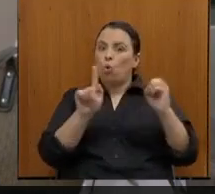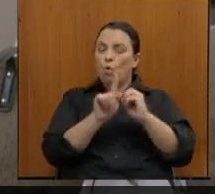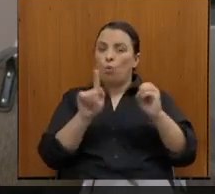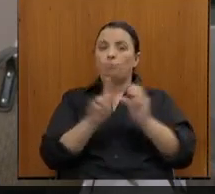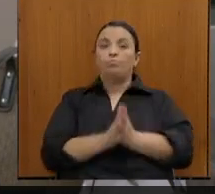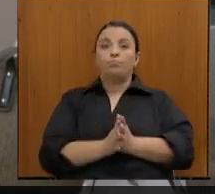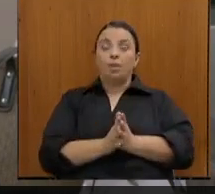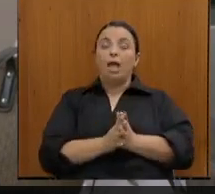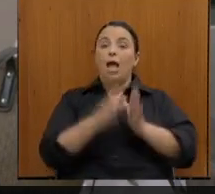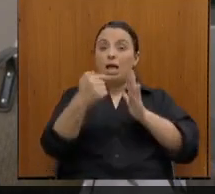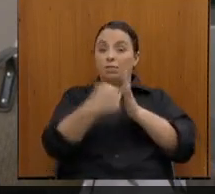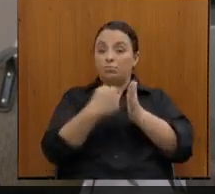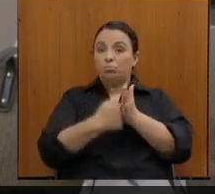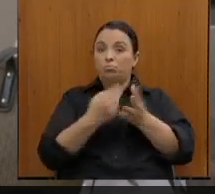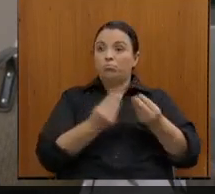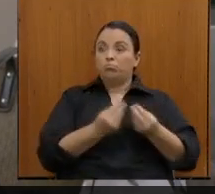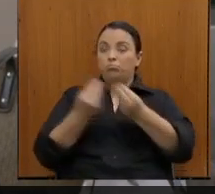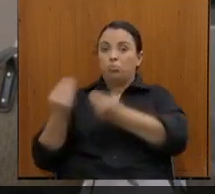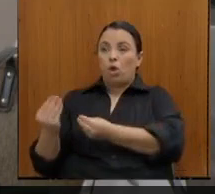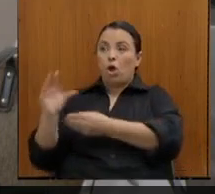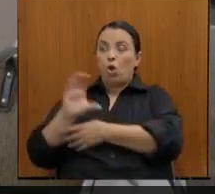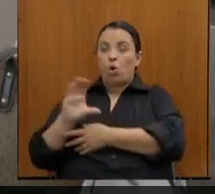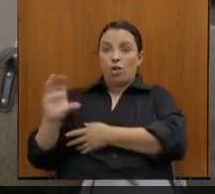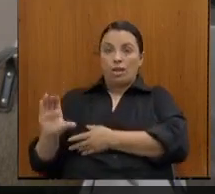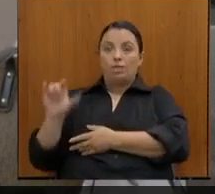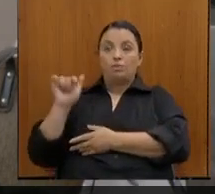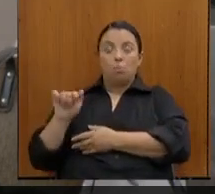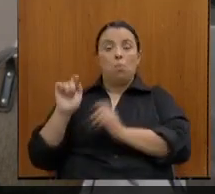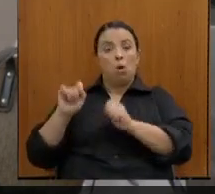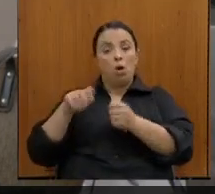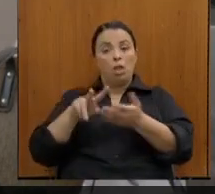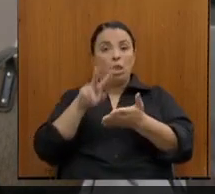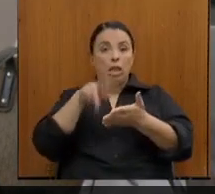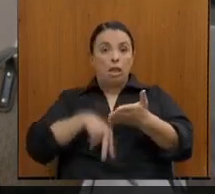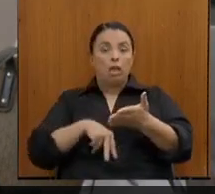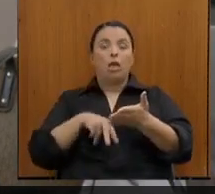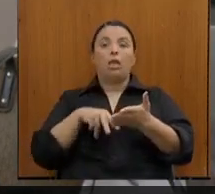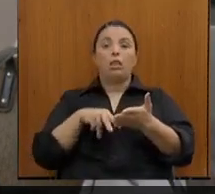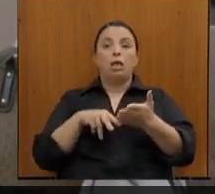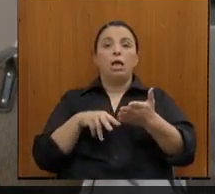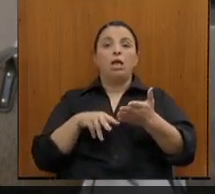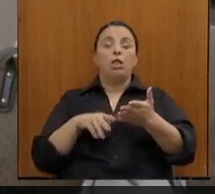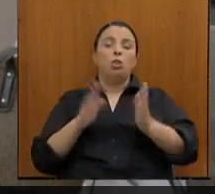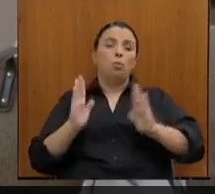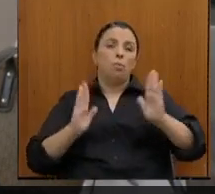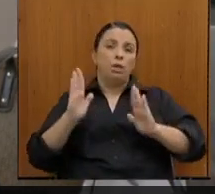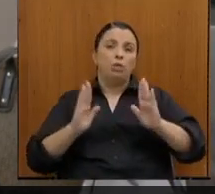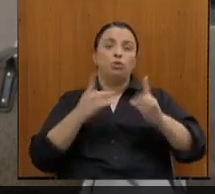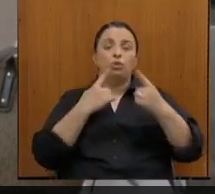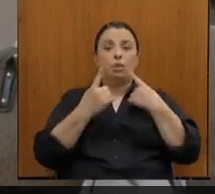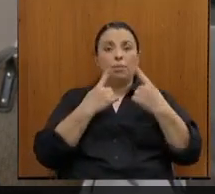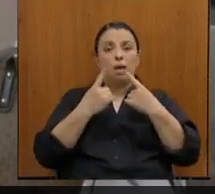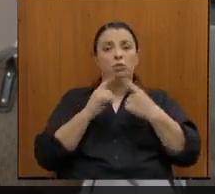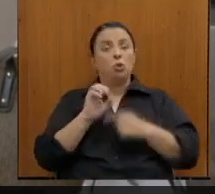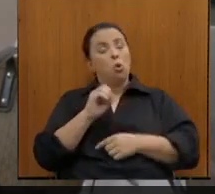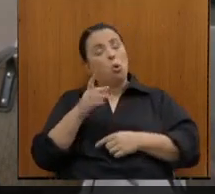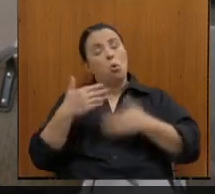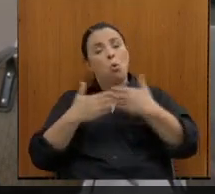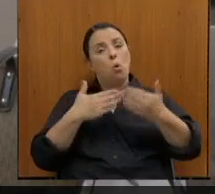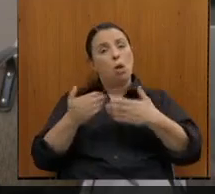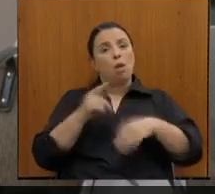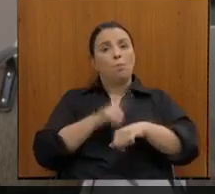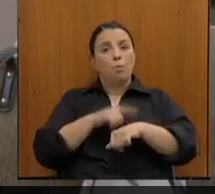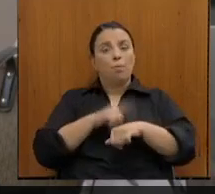encaminhadas à coordenação da reunião e poderão ser lidas e respondidas na fase de debates ou a qualquer momento